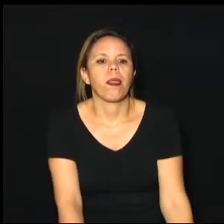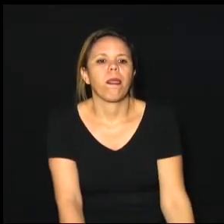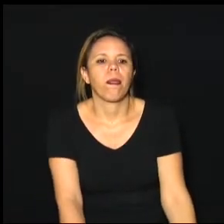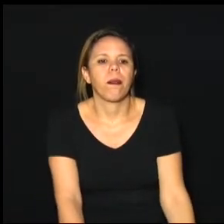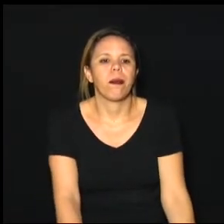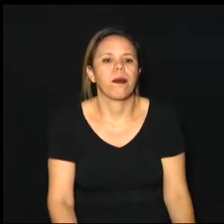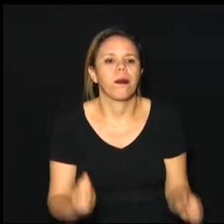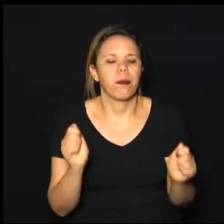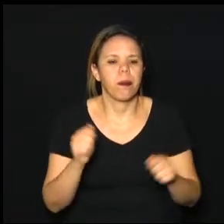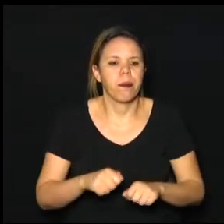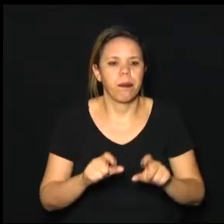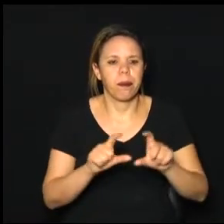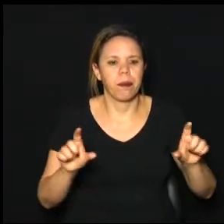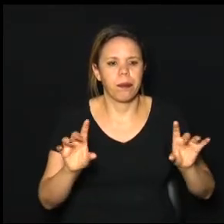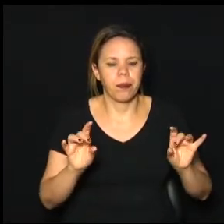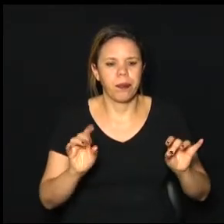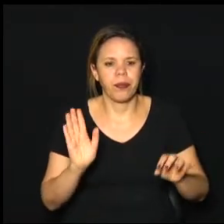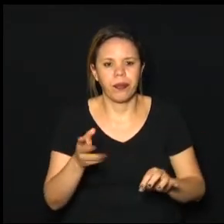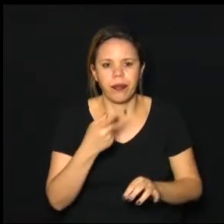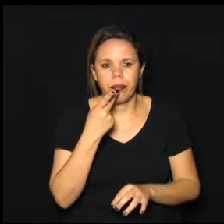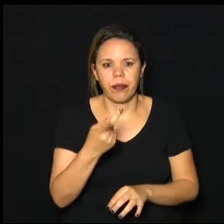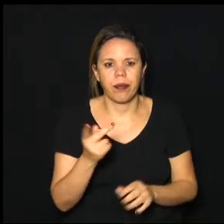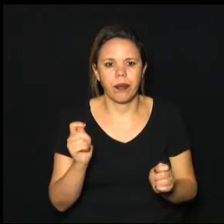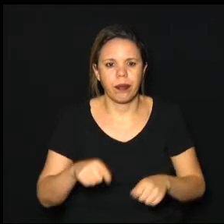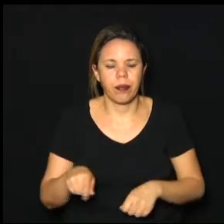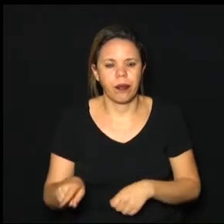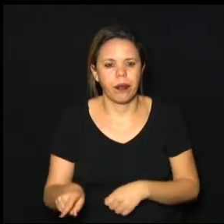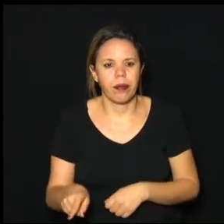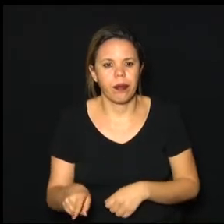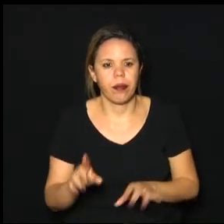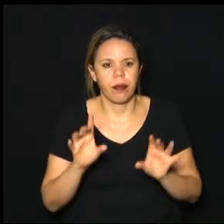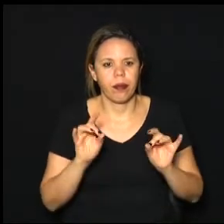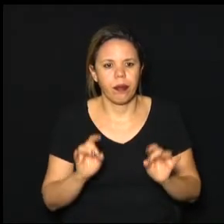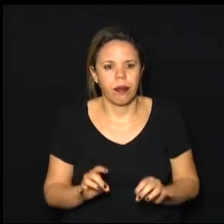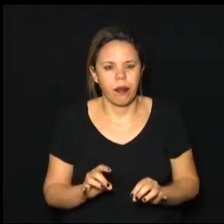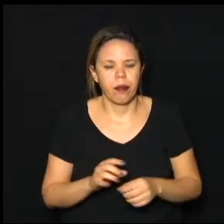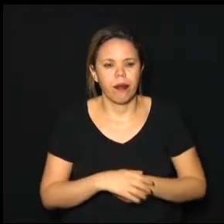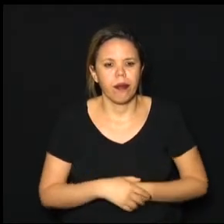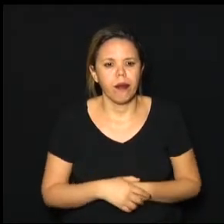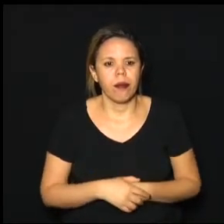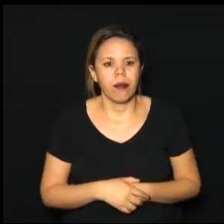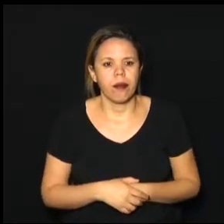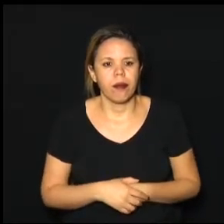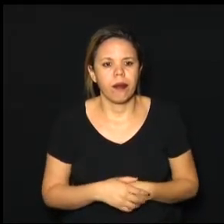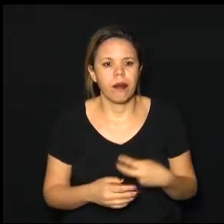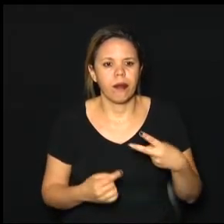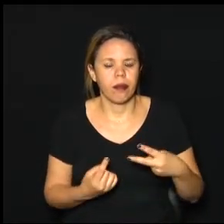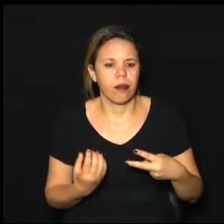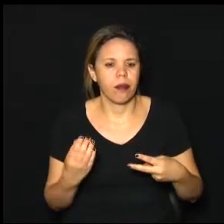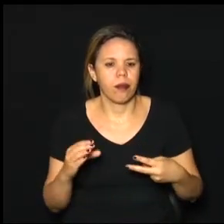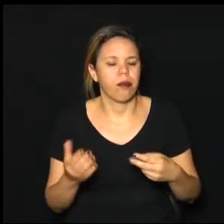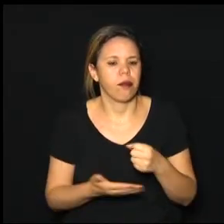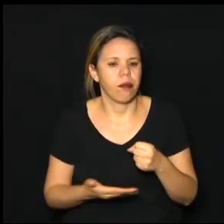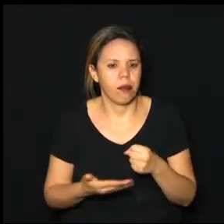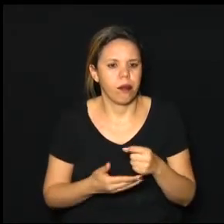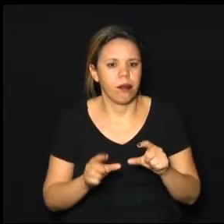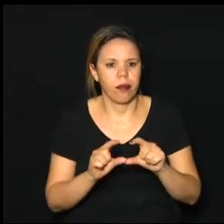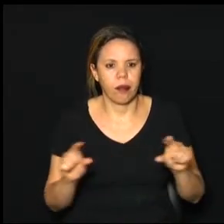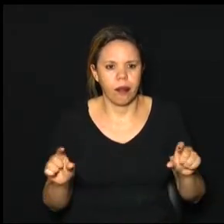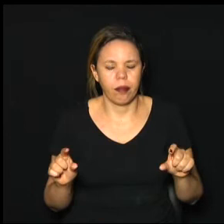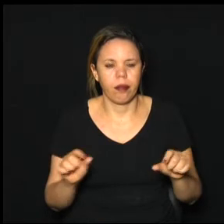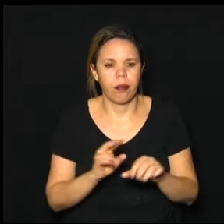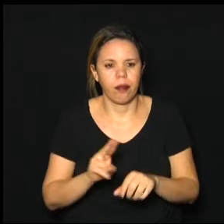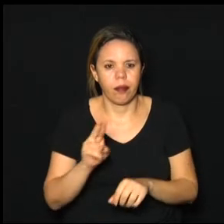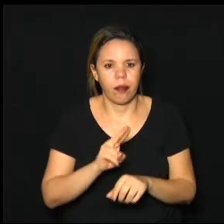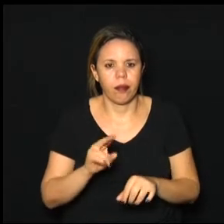Pode colocar adesivo no carro? Já falei, pode. Aqui tem um detalhe. São dois, basicamente, os adesivos que se usam nas